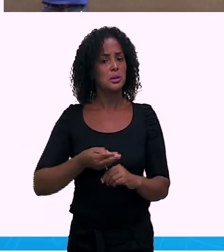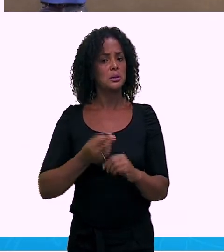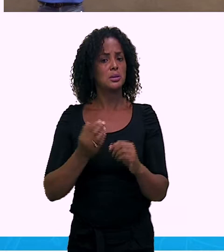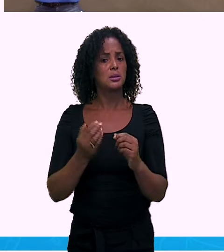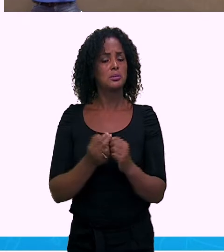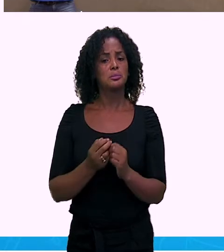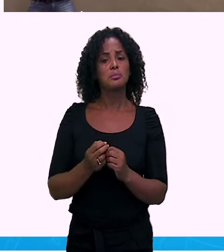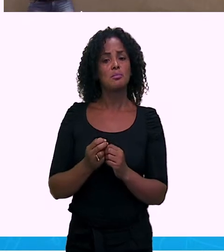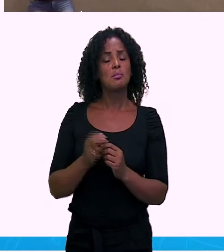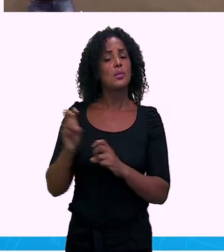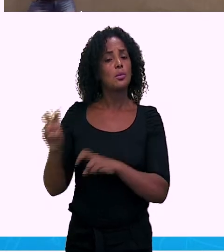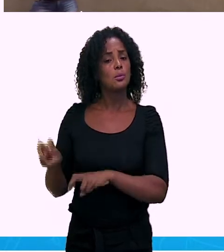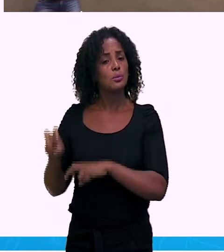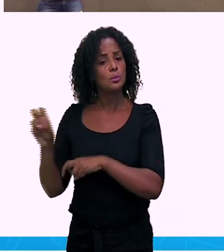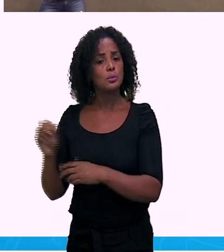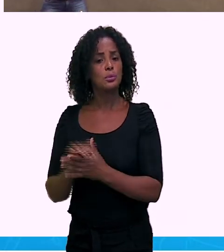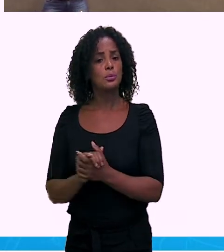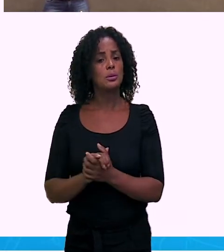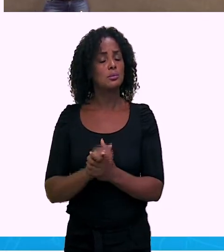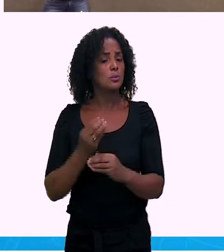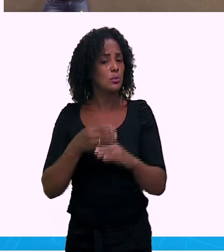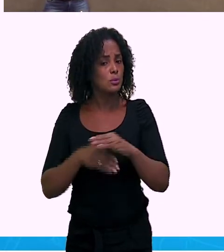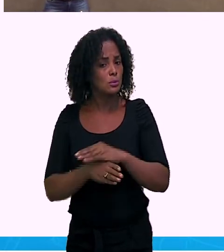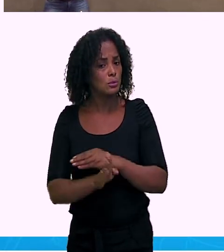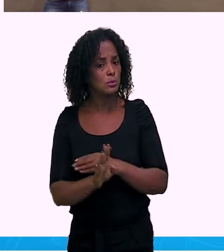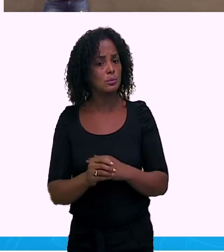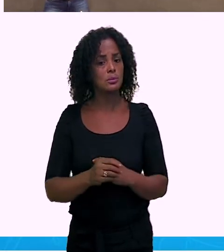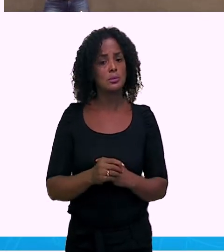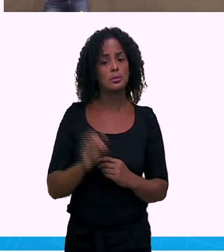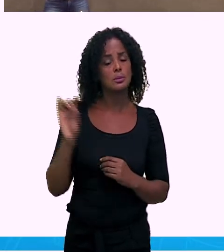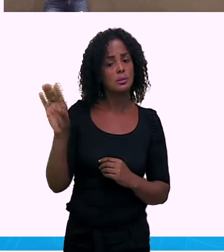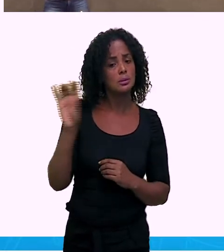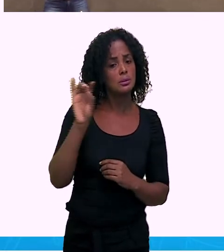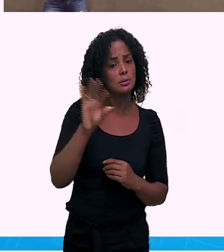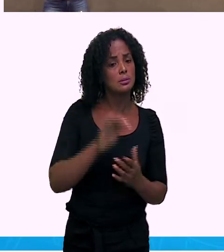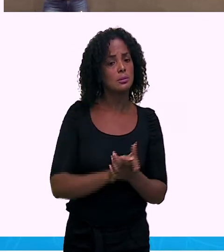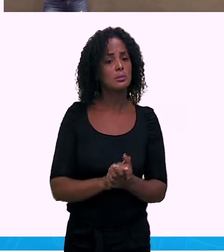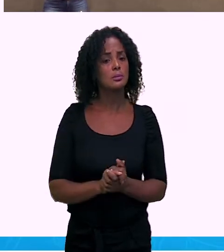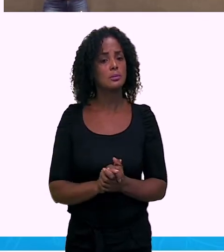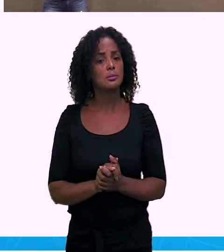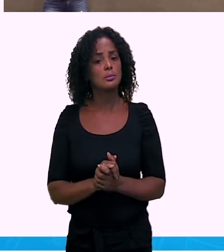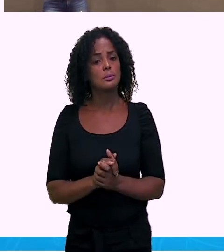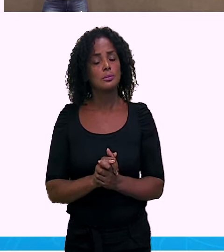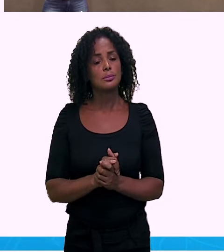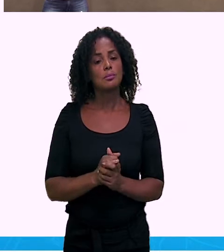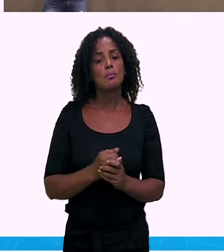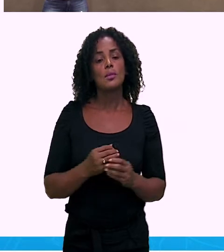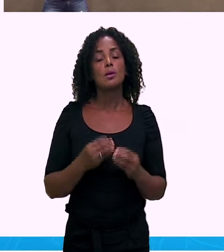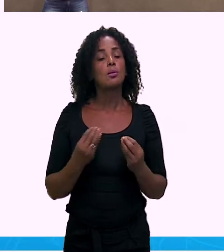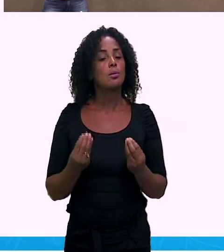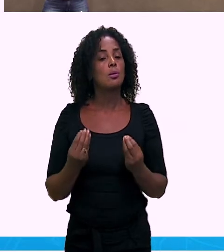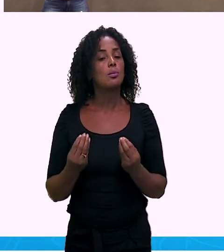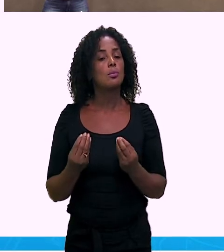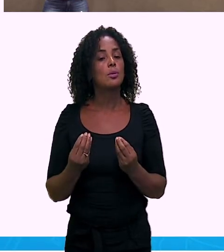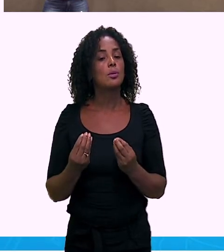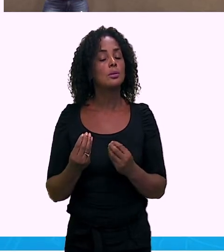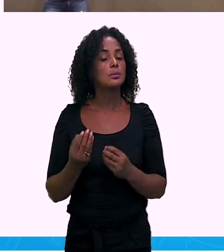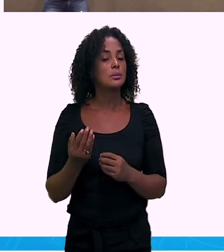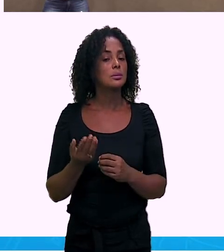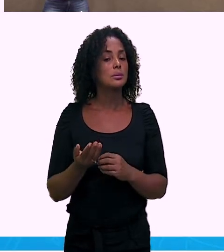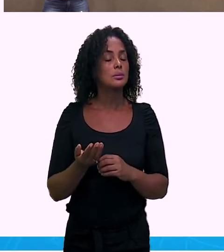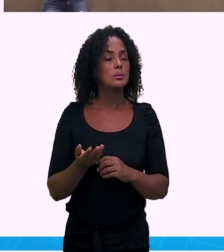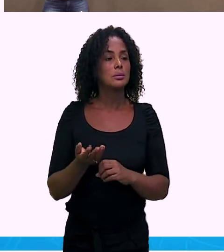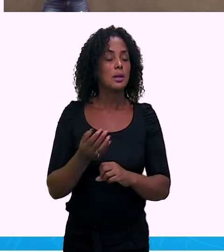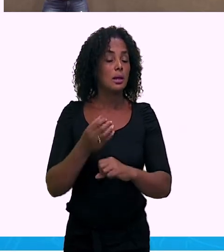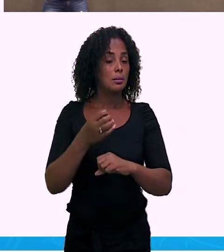os cristãos, eles marcaram o tempo como antes de